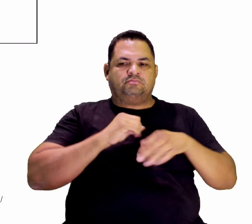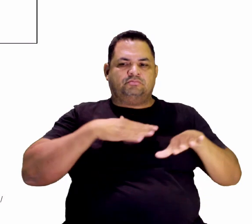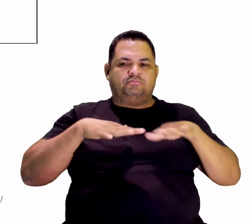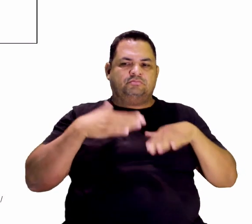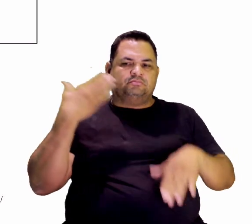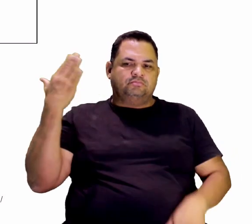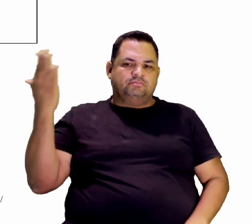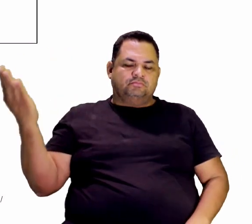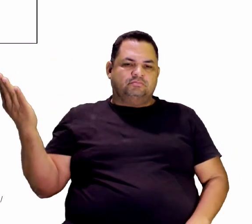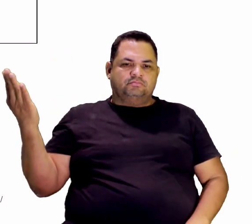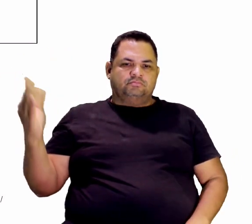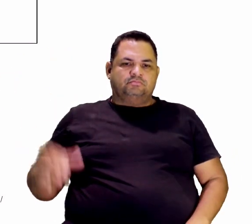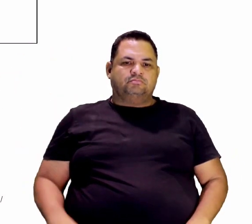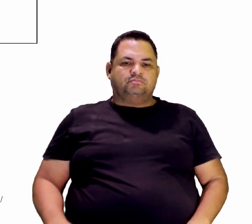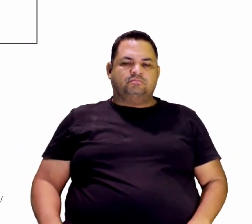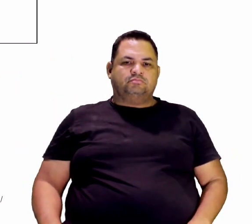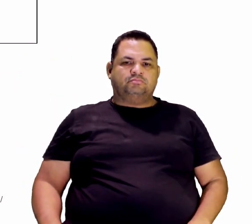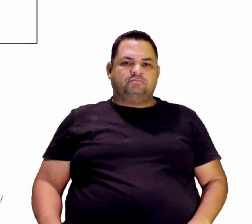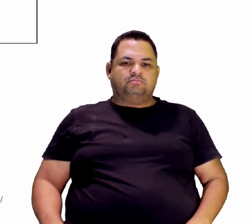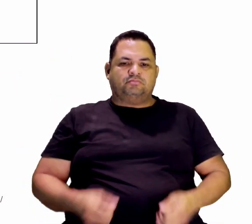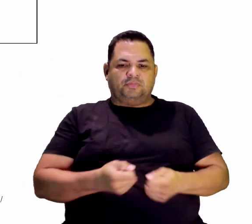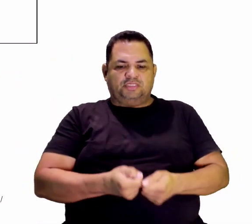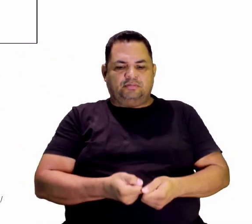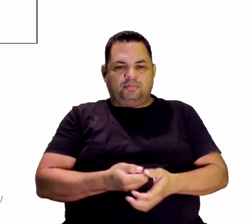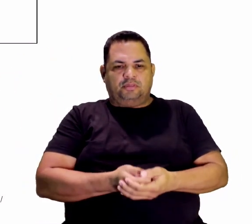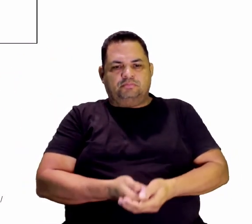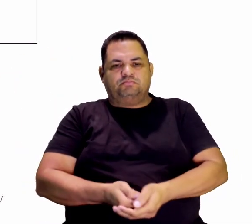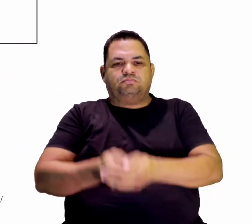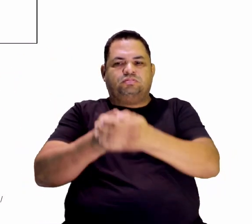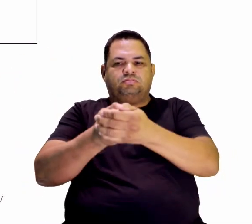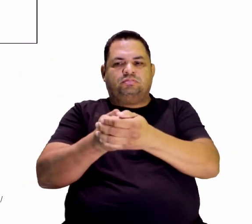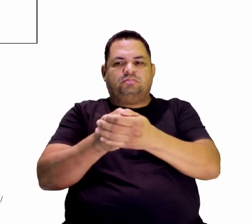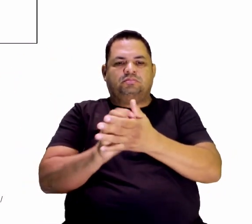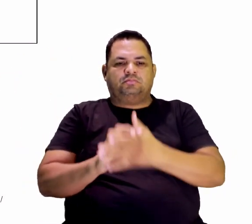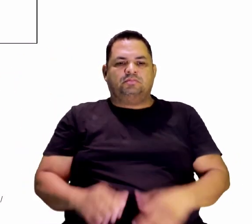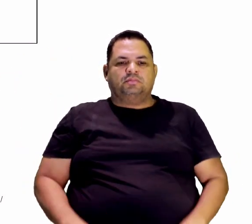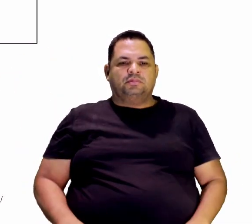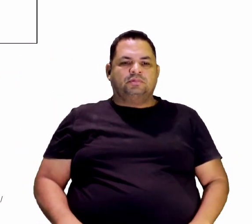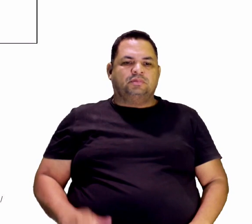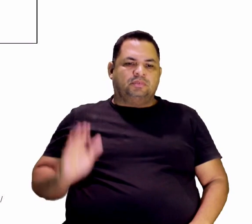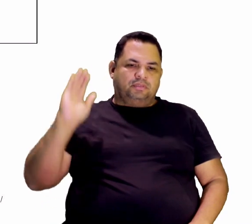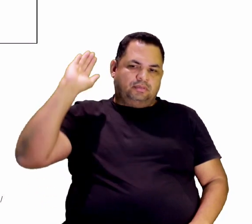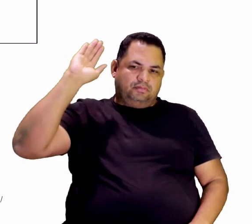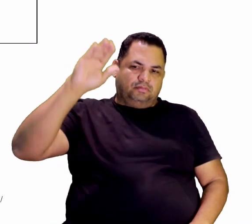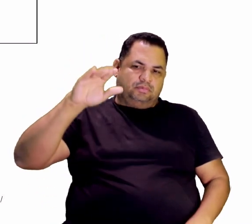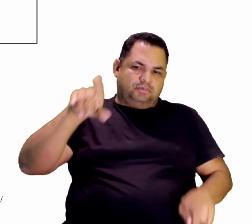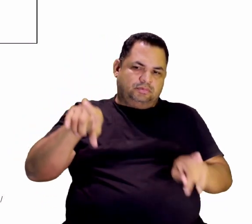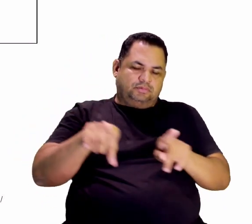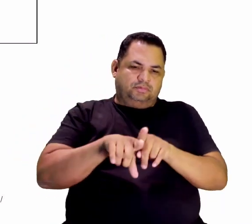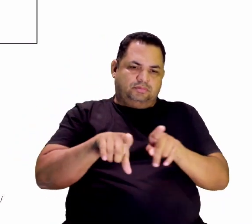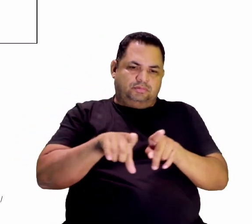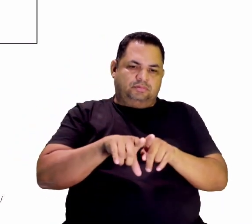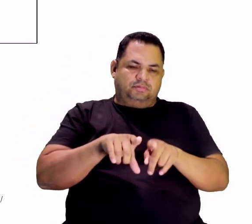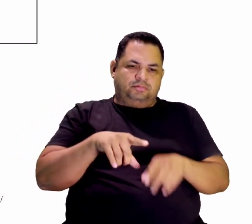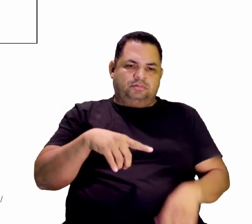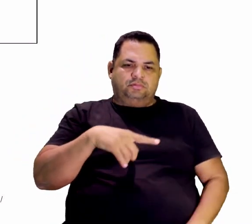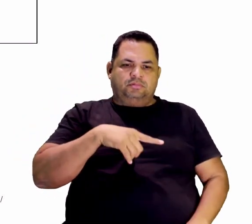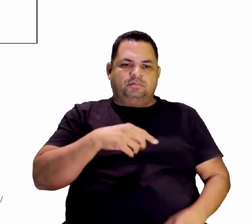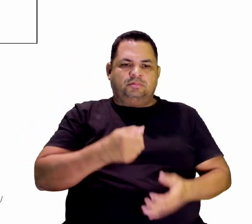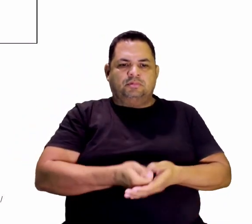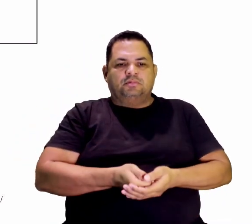os princípios, os fundamentos. Então, nós temos o princípio aqui do ataque e nós temos como fundamentos o saque, o levantamento e a